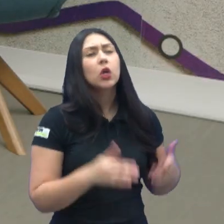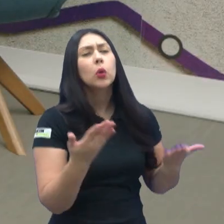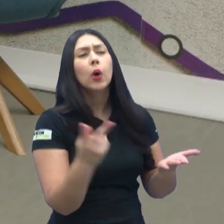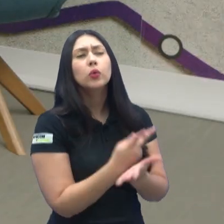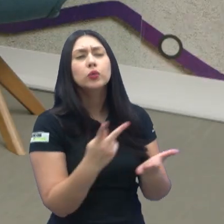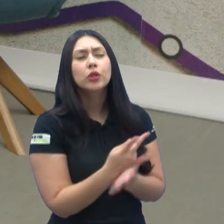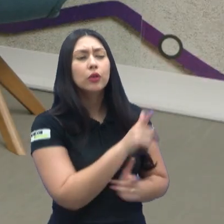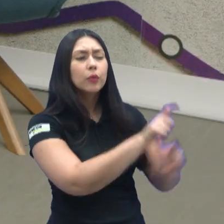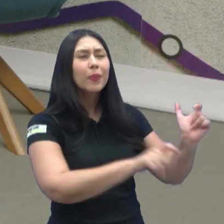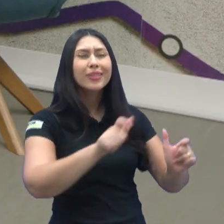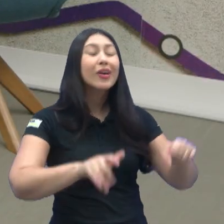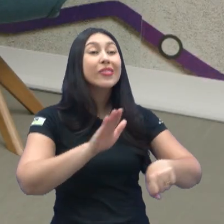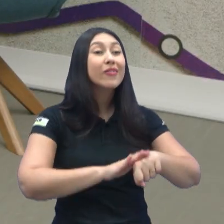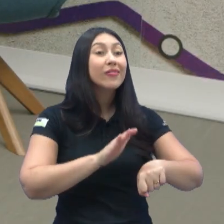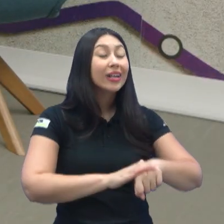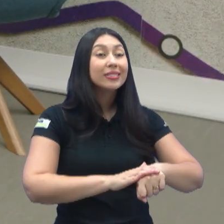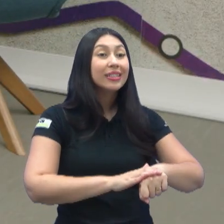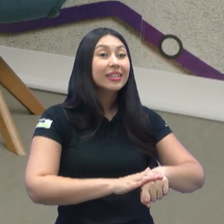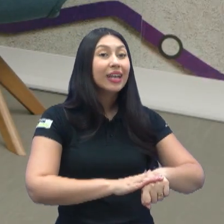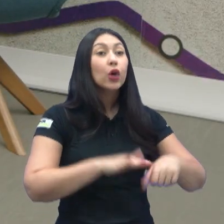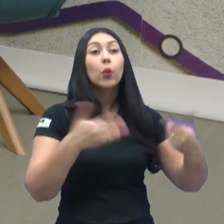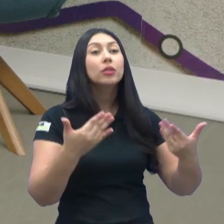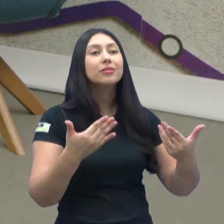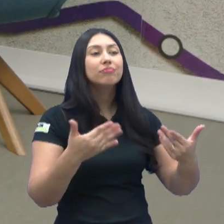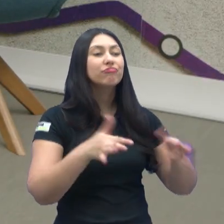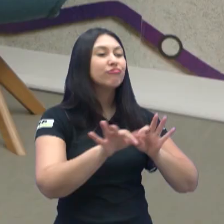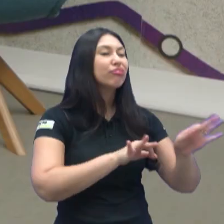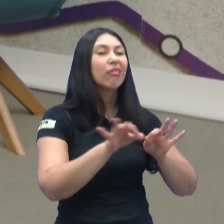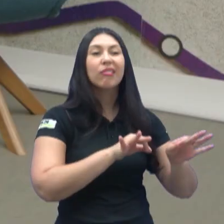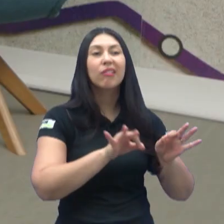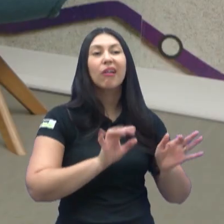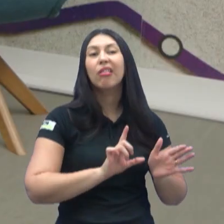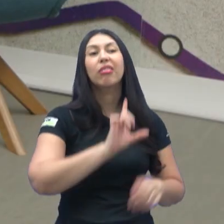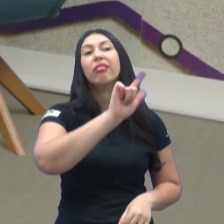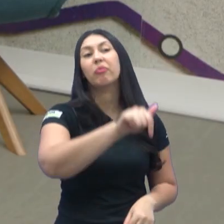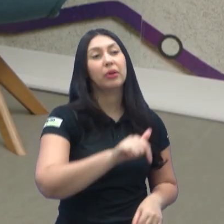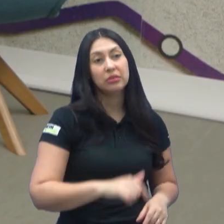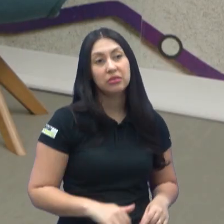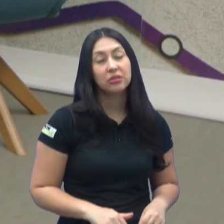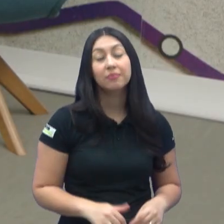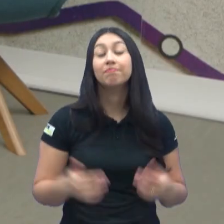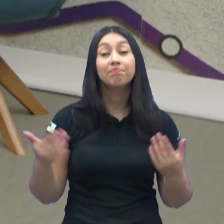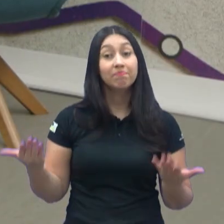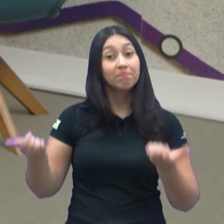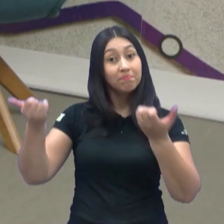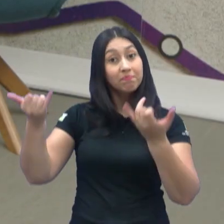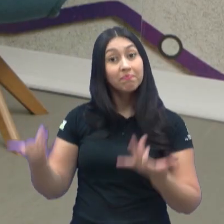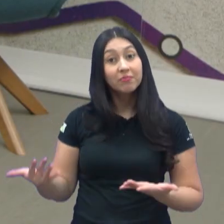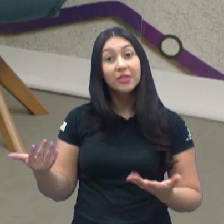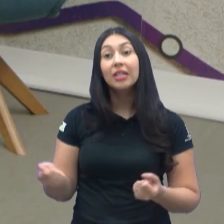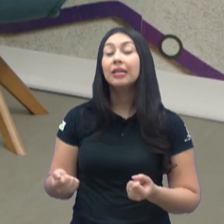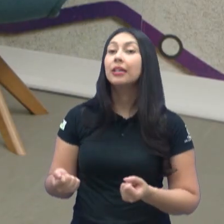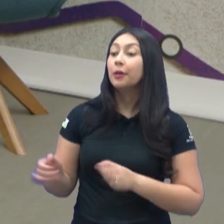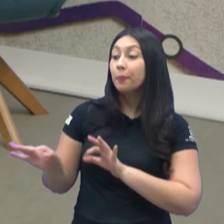têm, né, ao deixar para se planejar tarde? Então, como eu falei, é se planejar